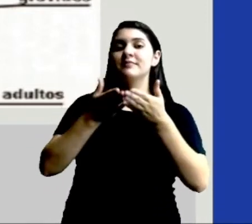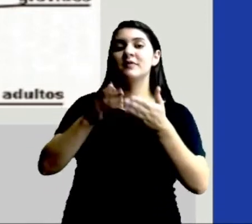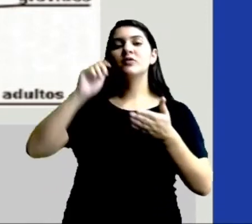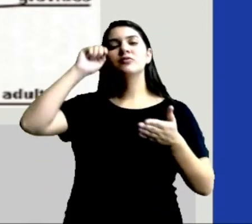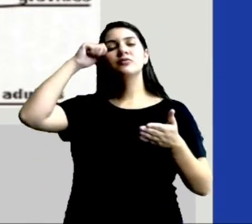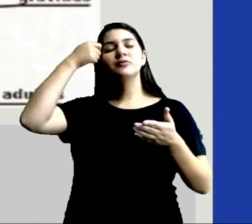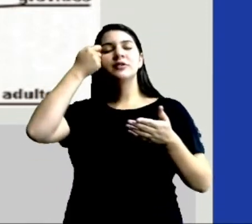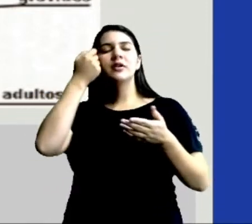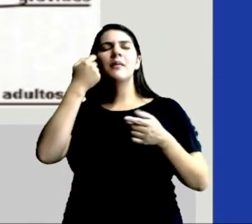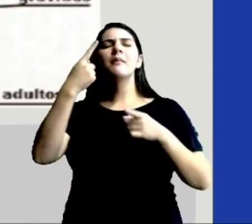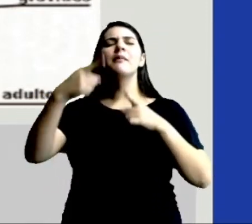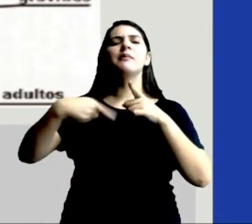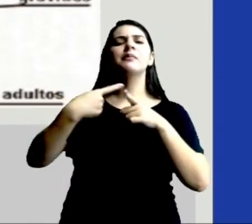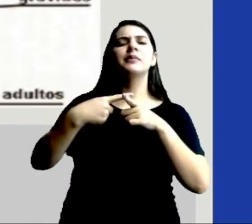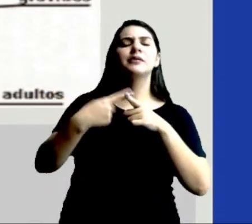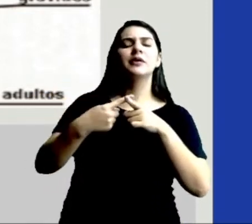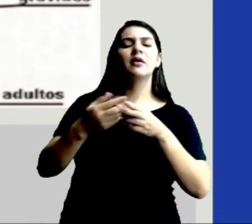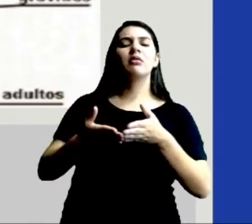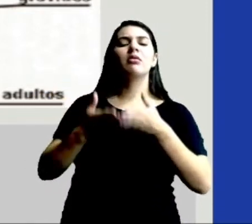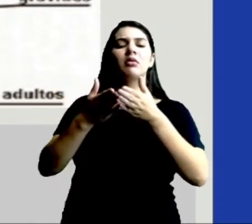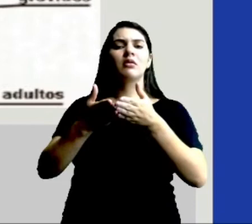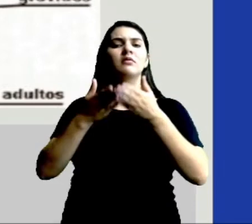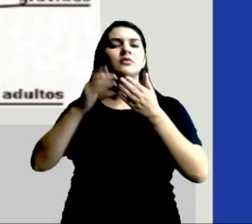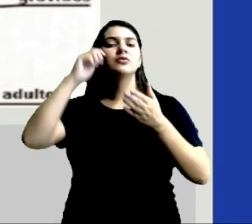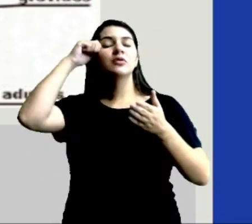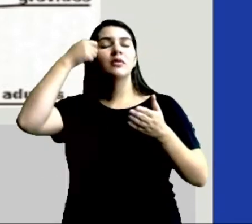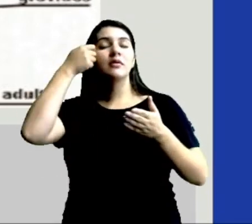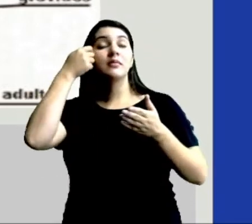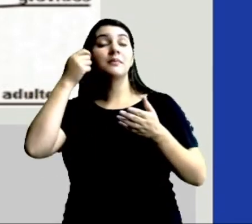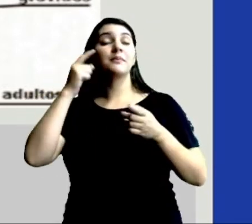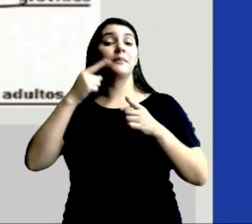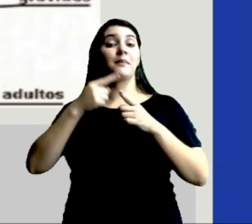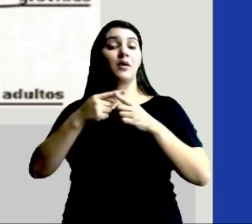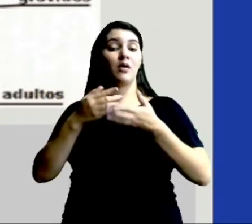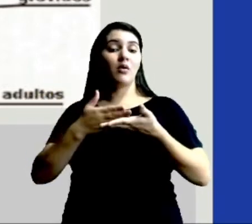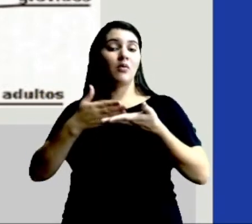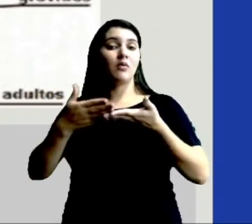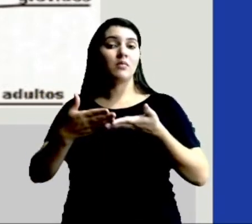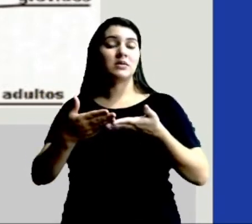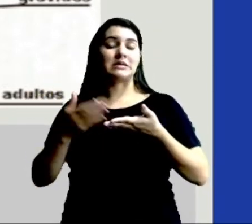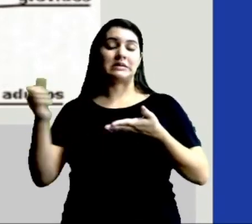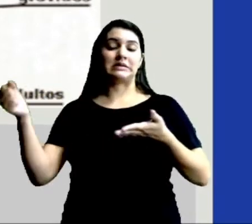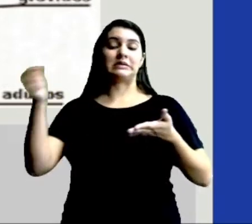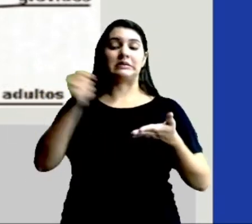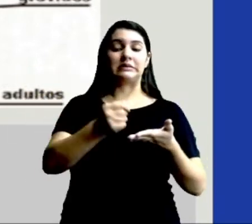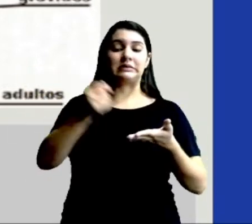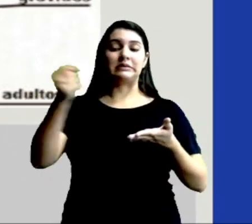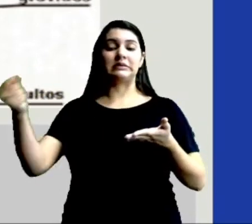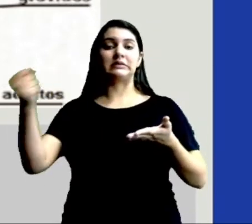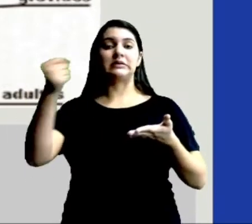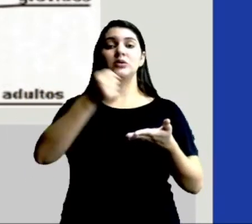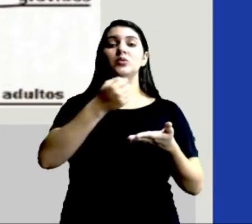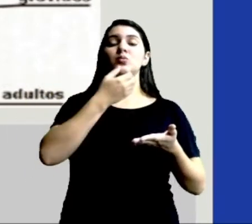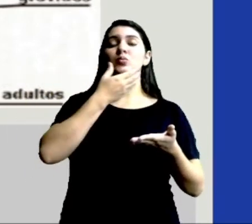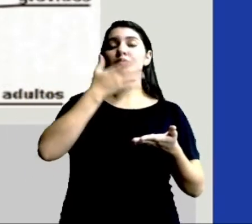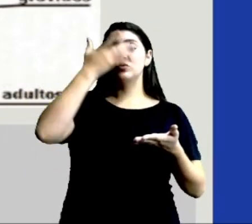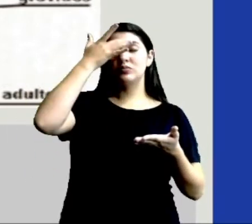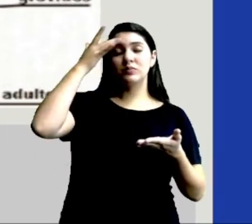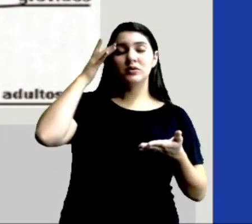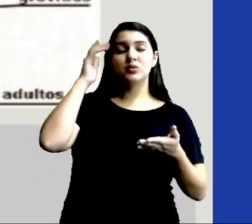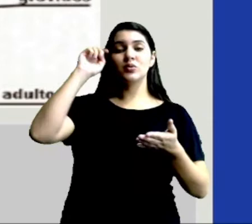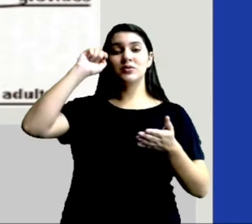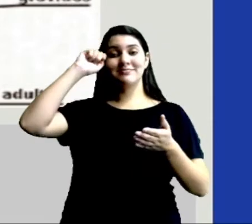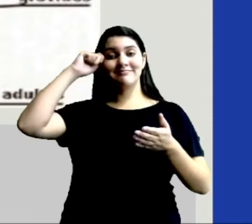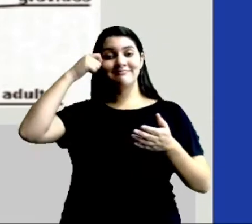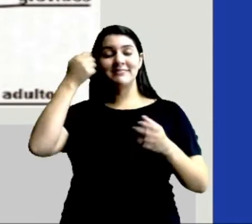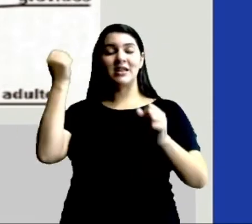que navios negreiros? Porque era a partir desses navios onde traziam os escravos, né, africanos, então